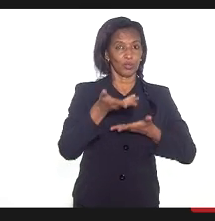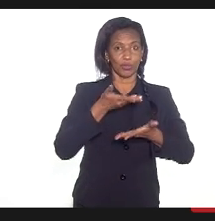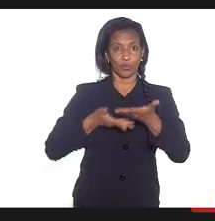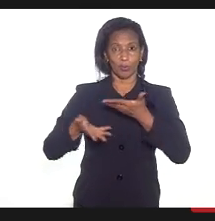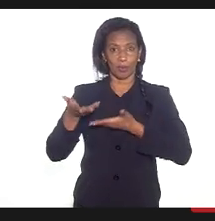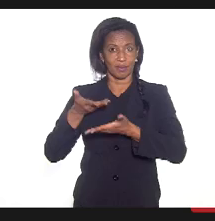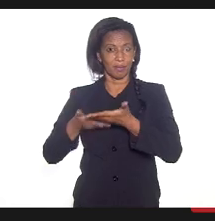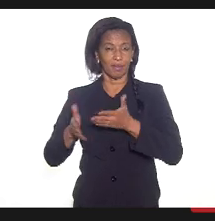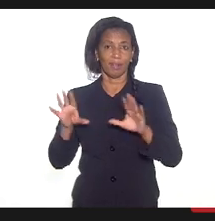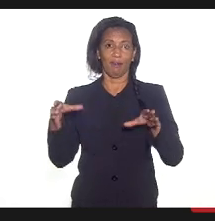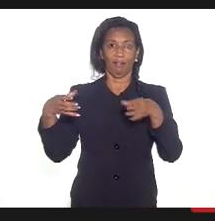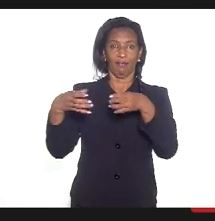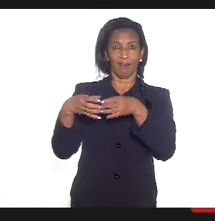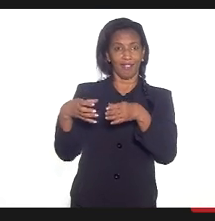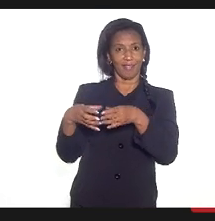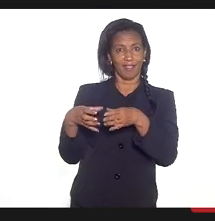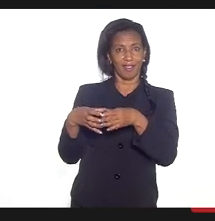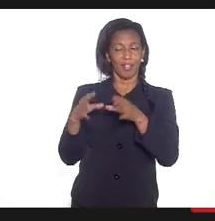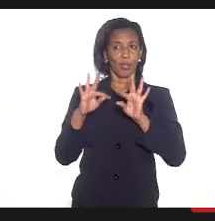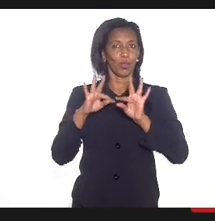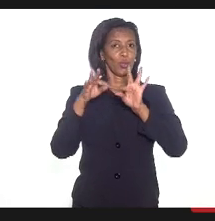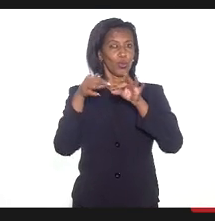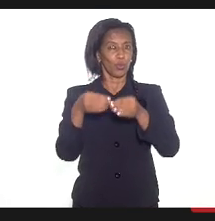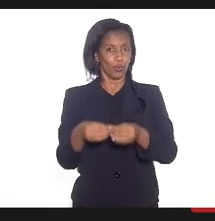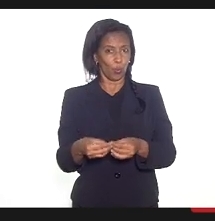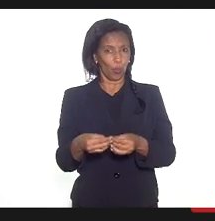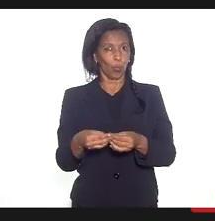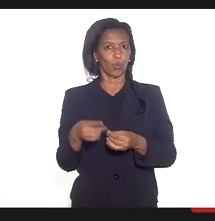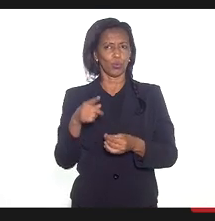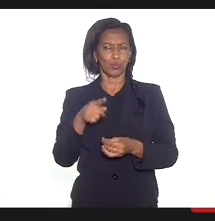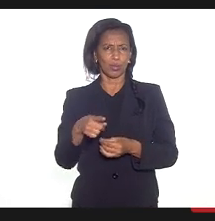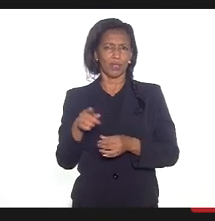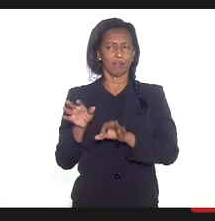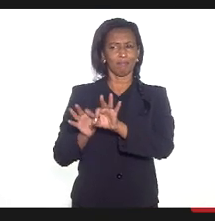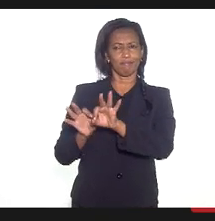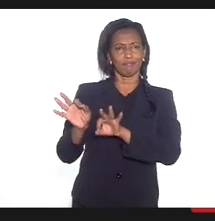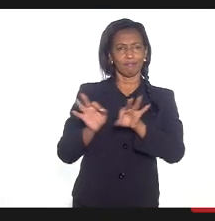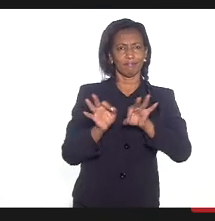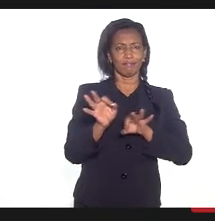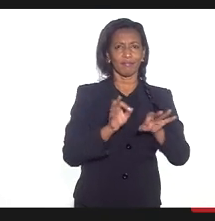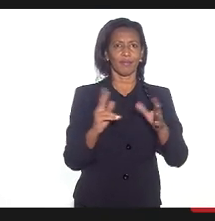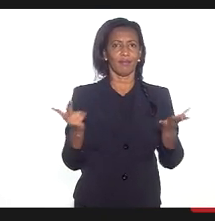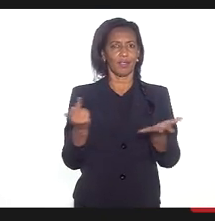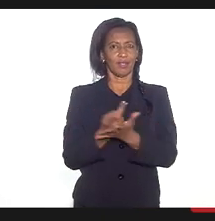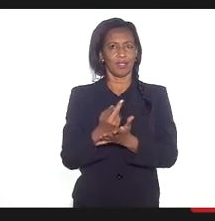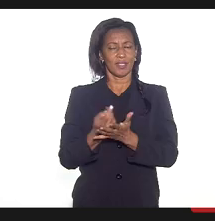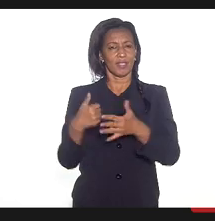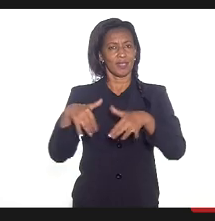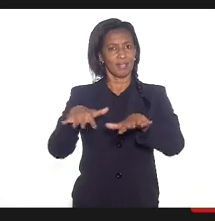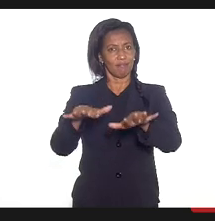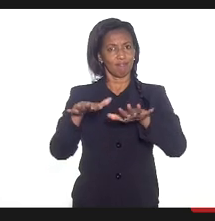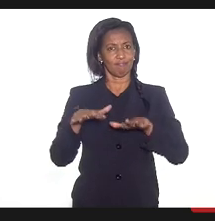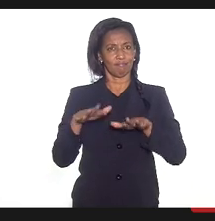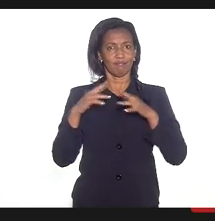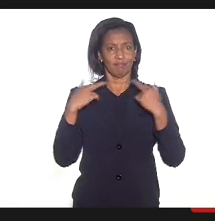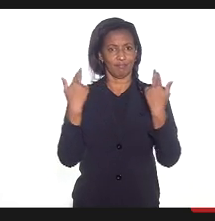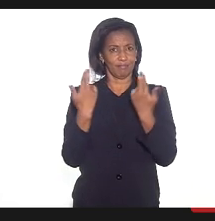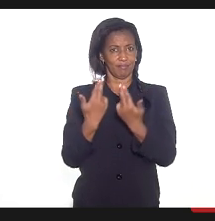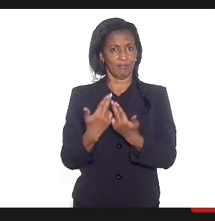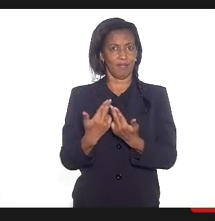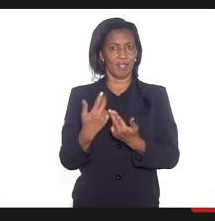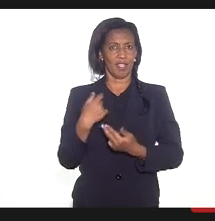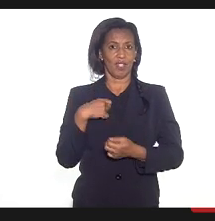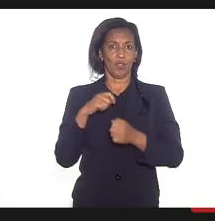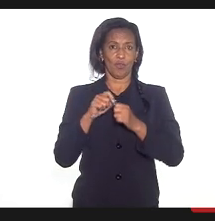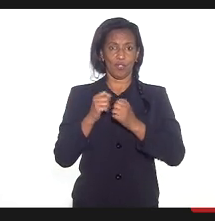a equipe, né, todo mundo que atuou na realização dessa audiência pública. Eu vou fazer